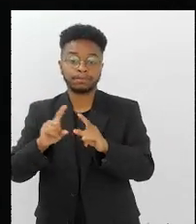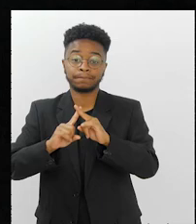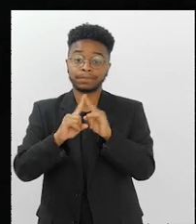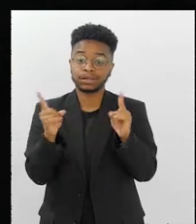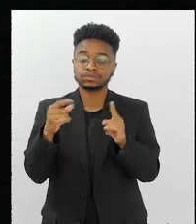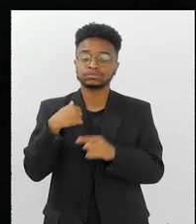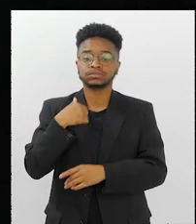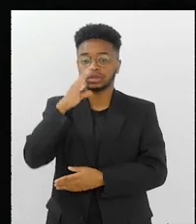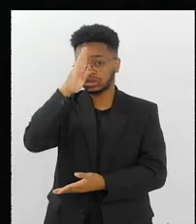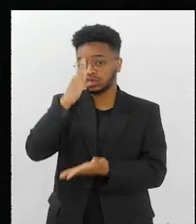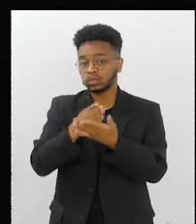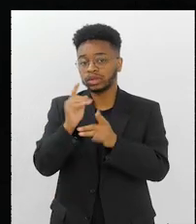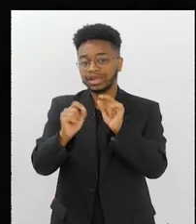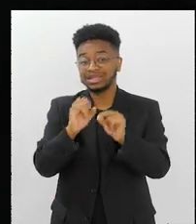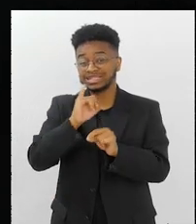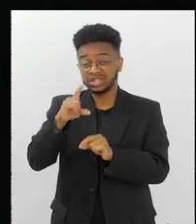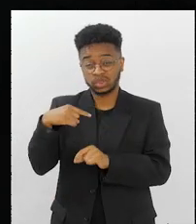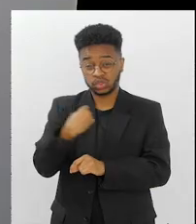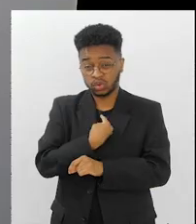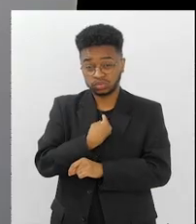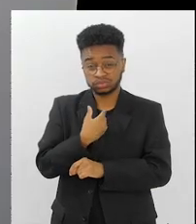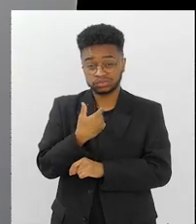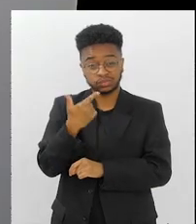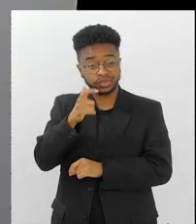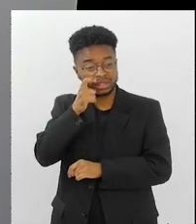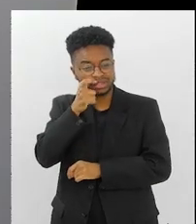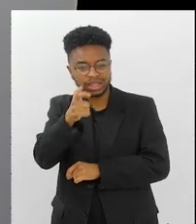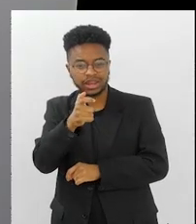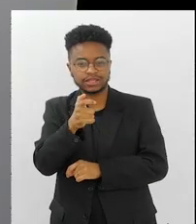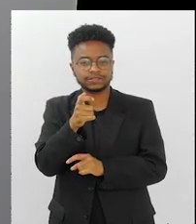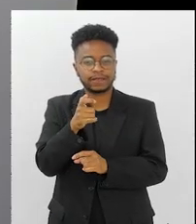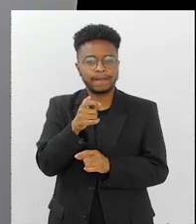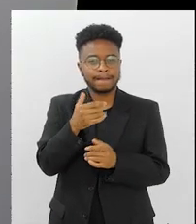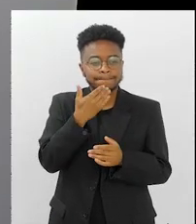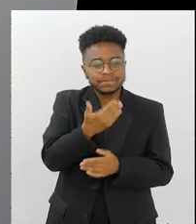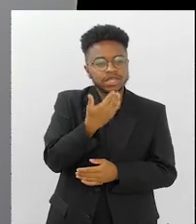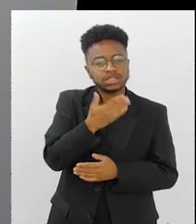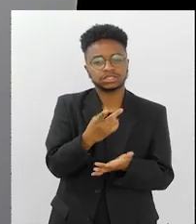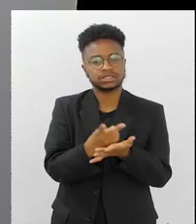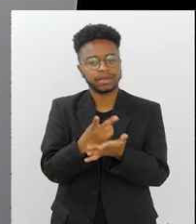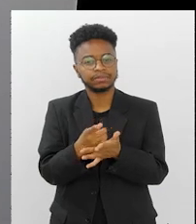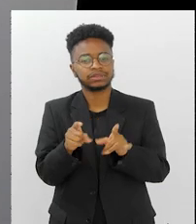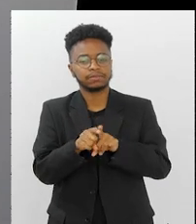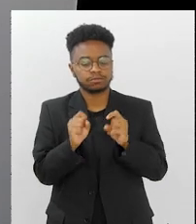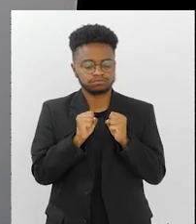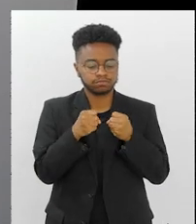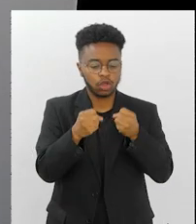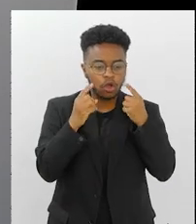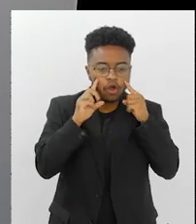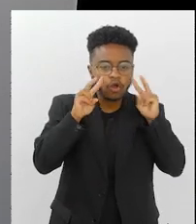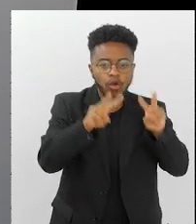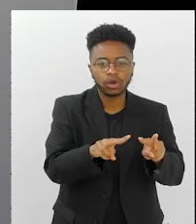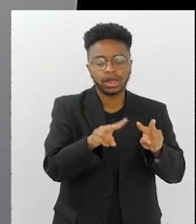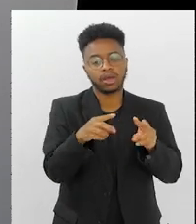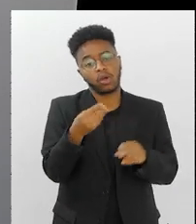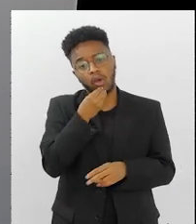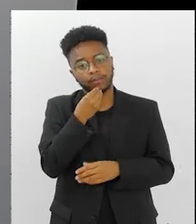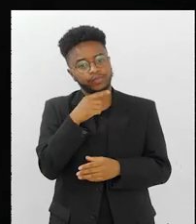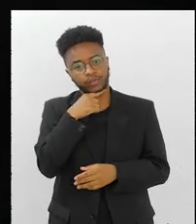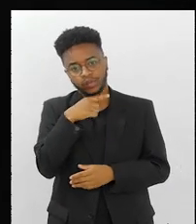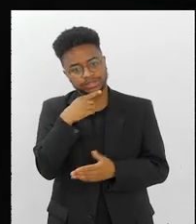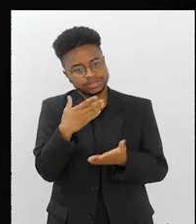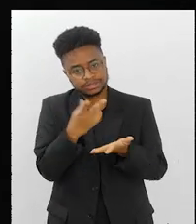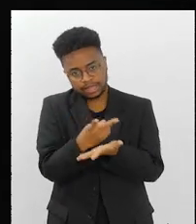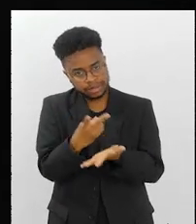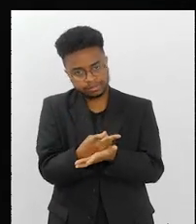eh Então acho que assim eu acho que se a gente não ficar em cima ter esse esse essa dedicação de olhar óbvio que